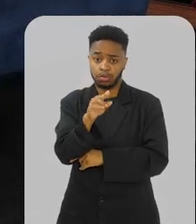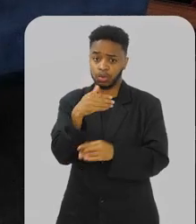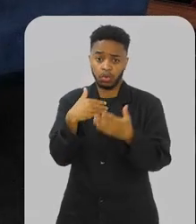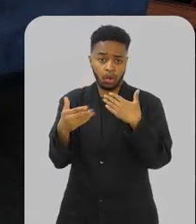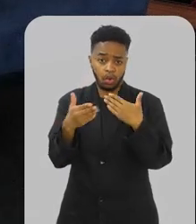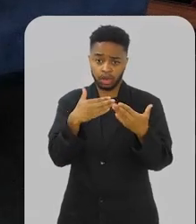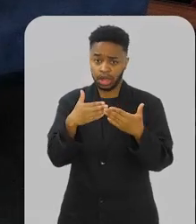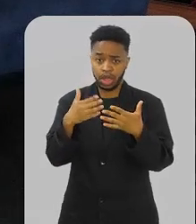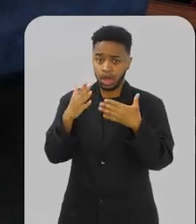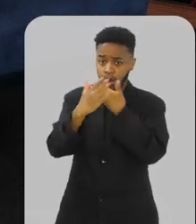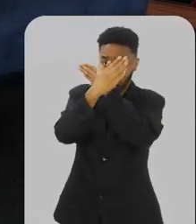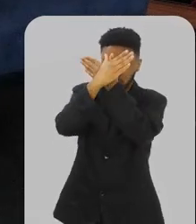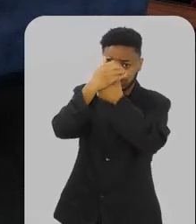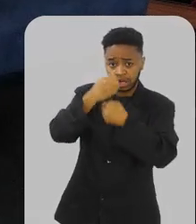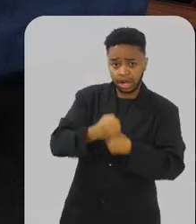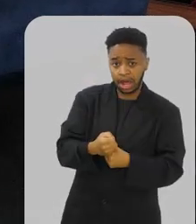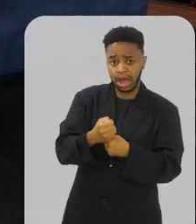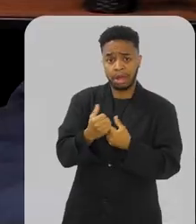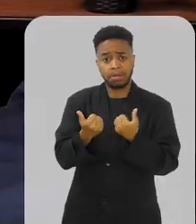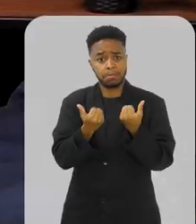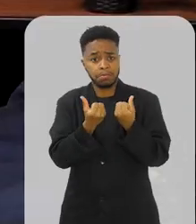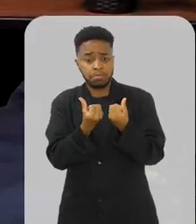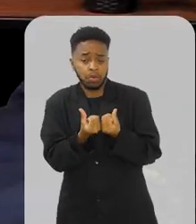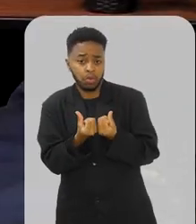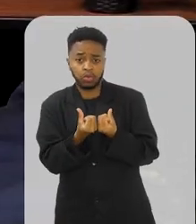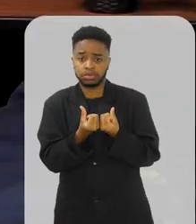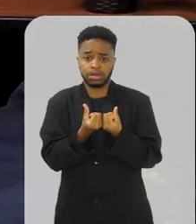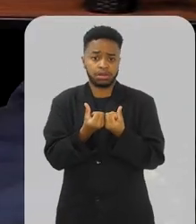seja Oxalá, seja Buda, seja Krishna.